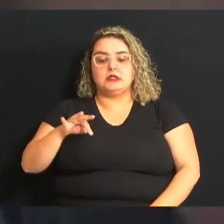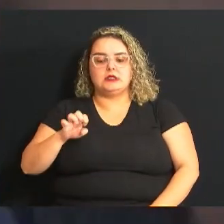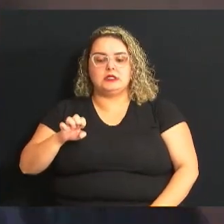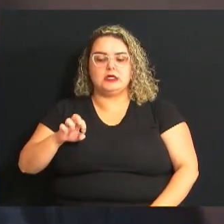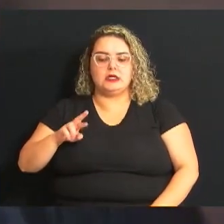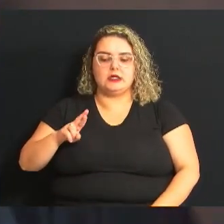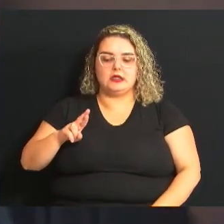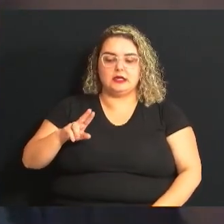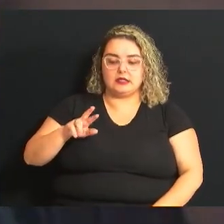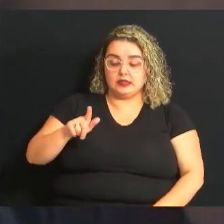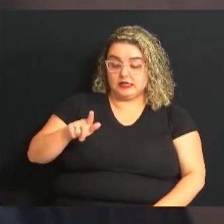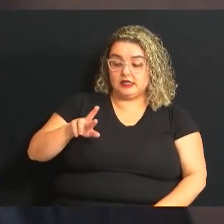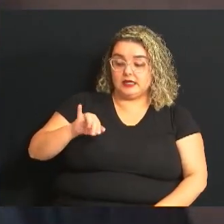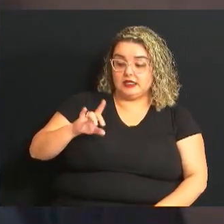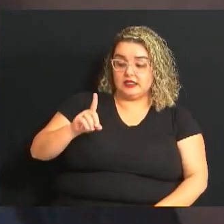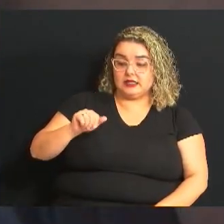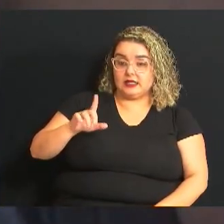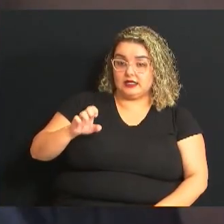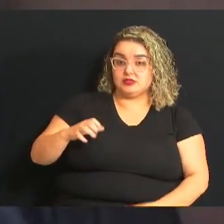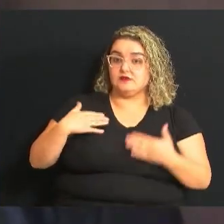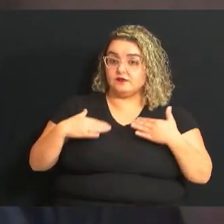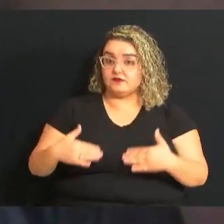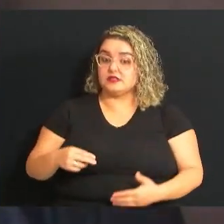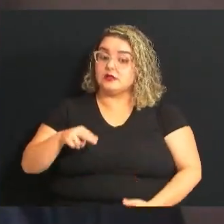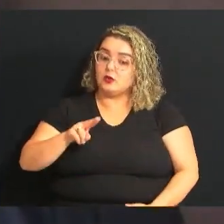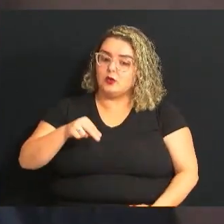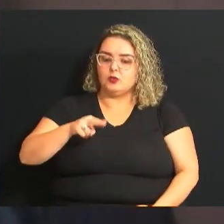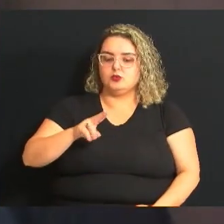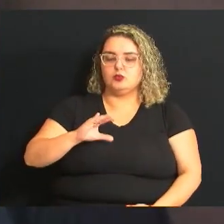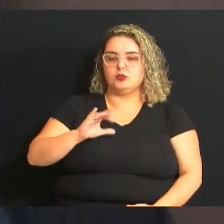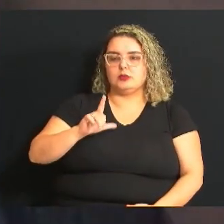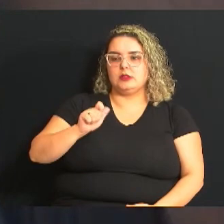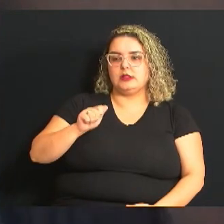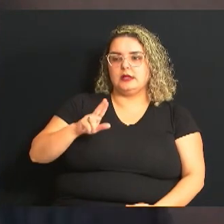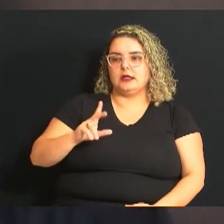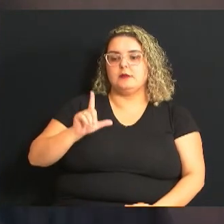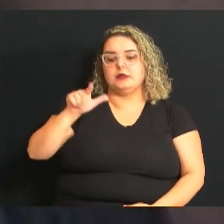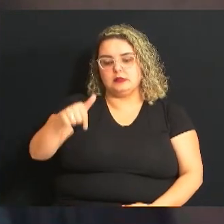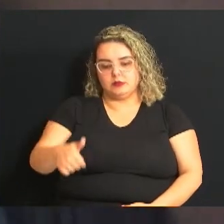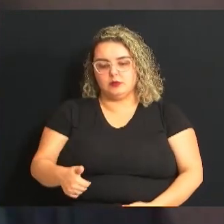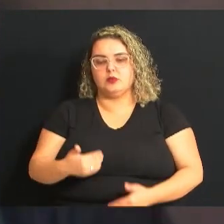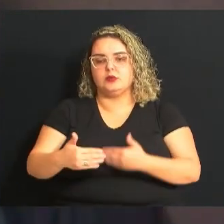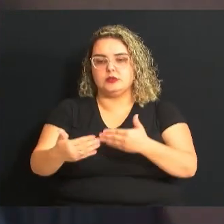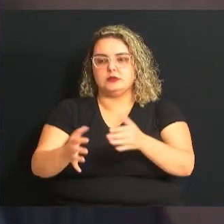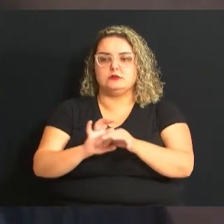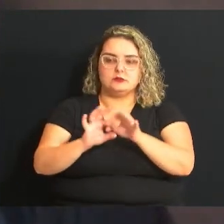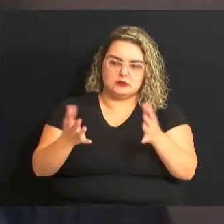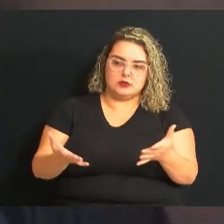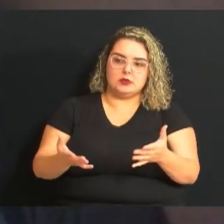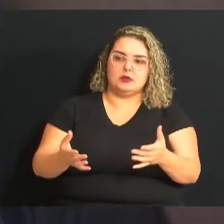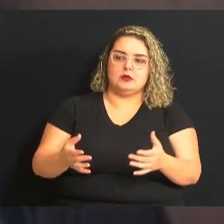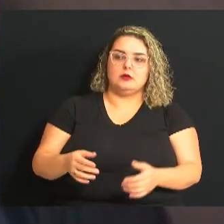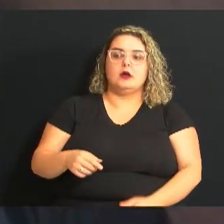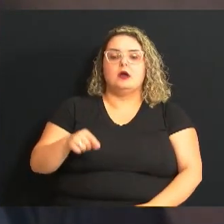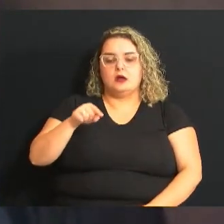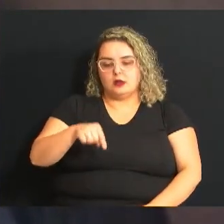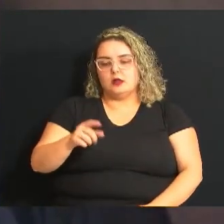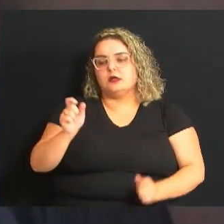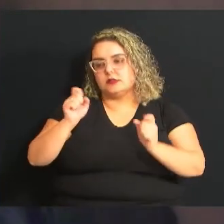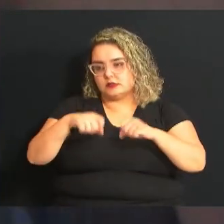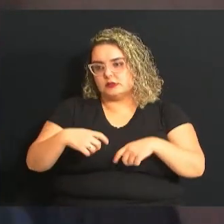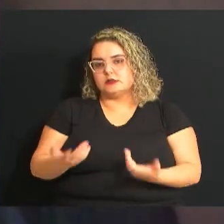olha só, no dia 24 de fevereiro de 2022, a Rússia começou uma operação militar na região